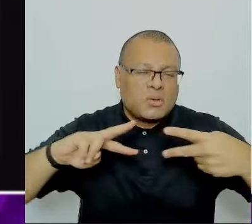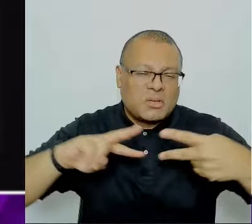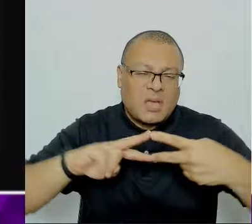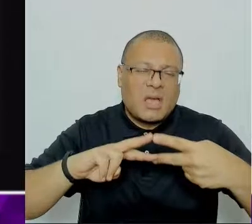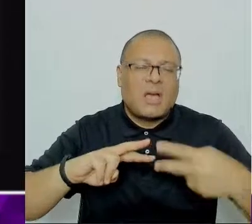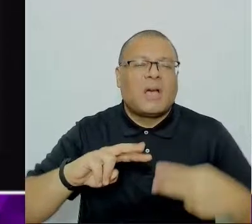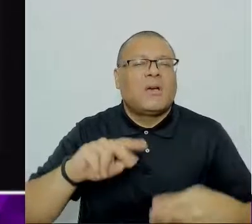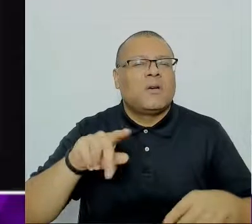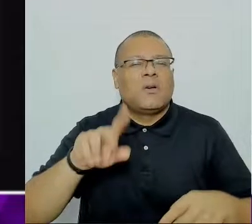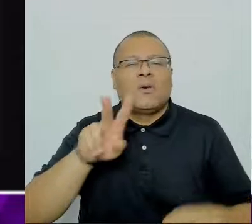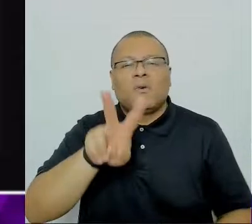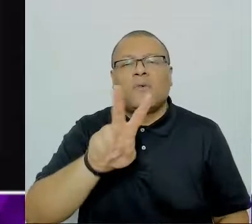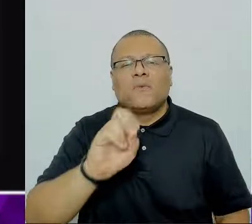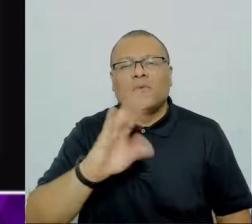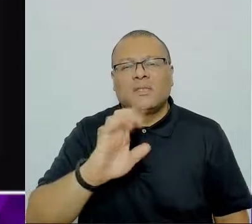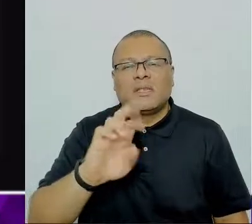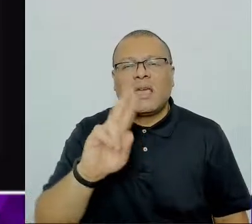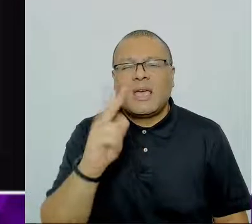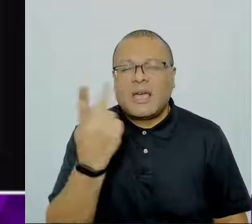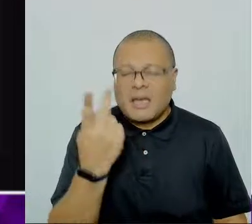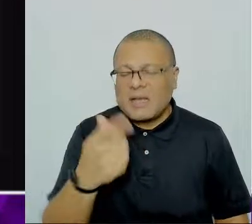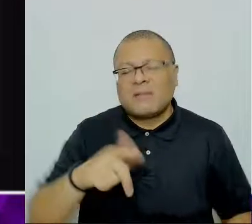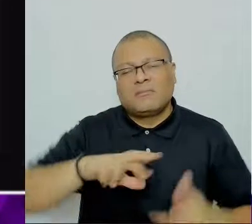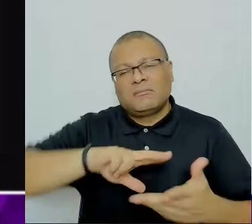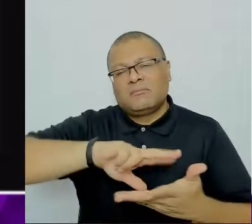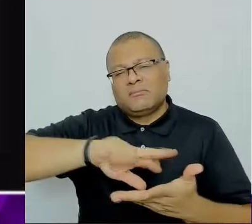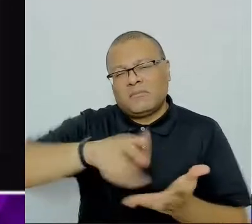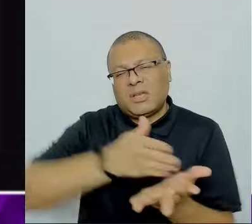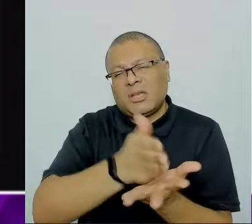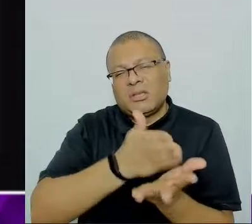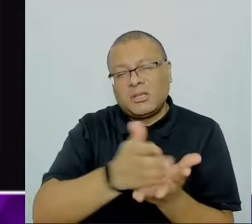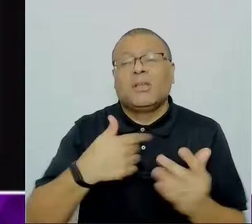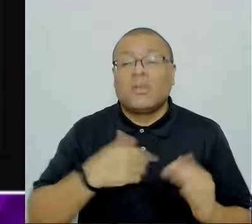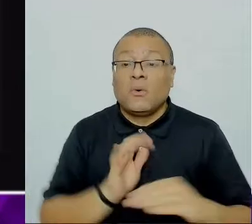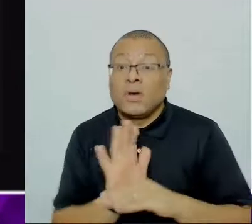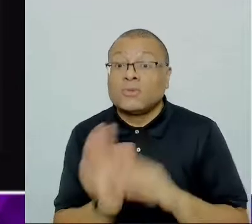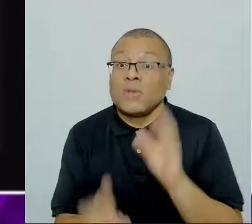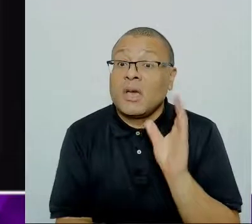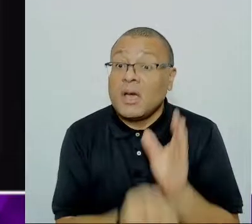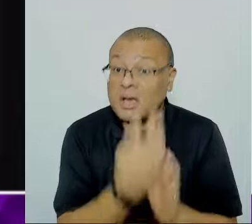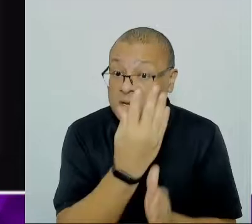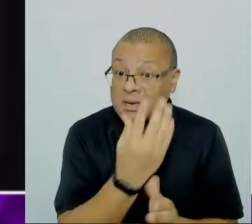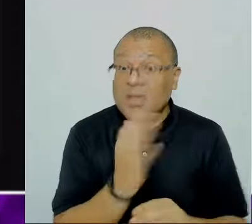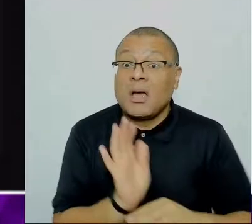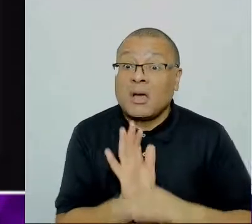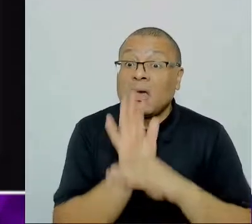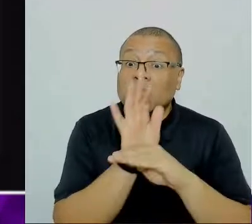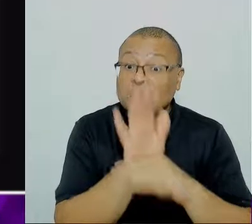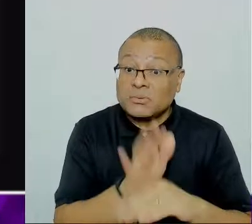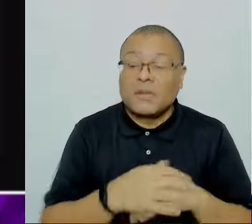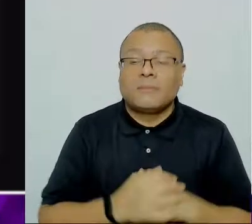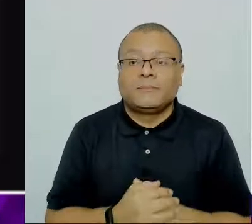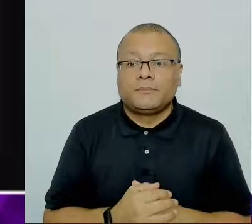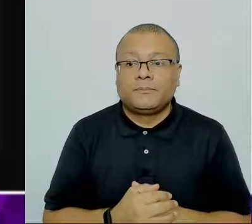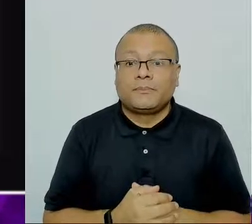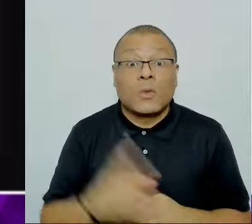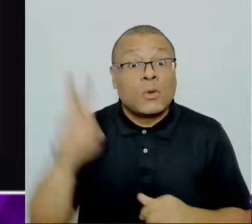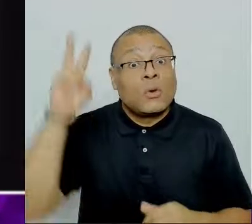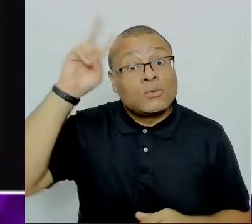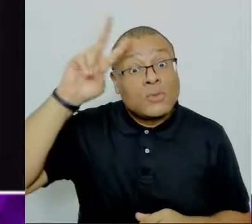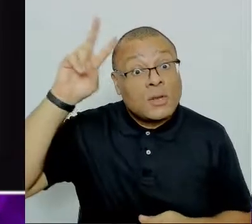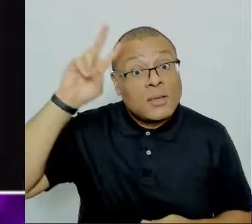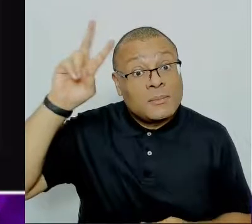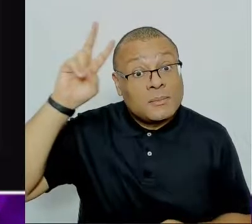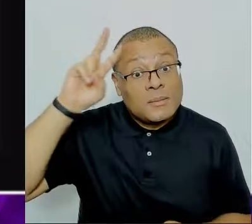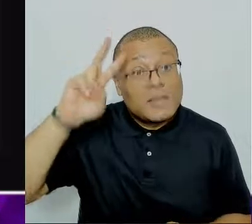RH. A Yara comentou de algumas trilhas que eu ajudei a criar. E aí, só lembrando também, né? A gente